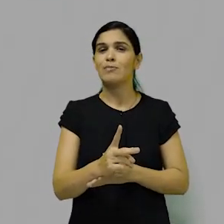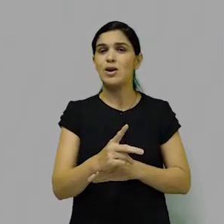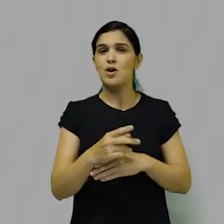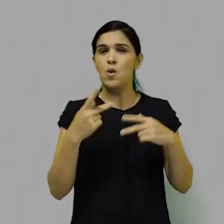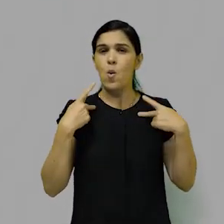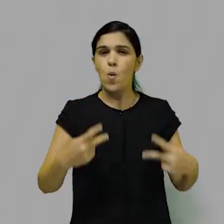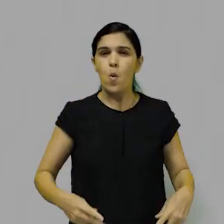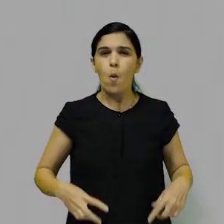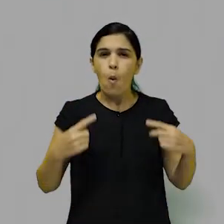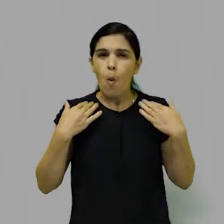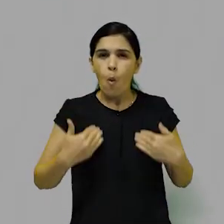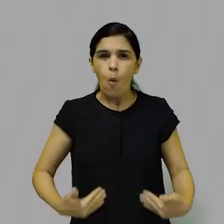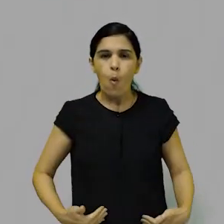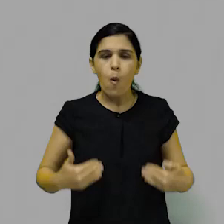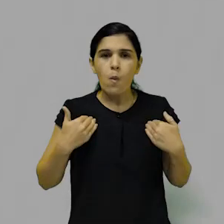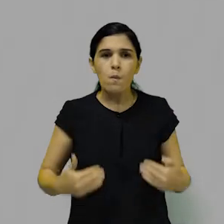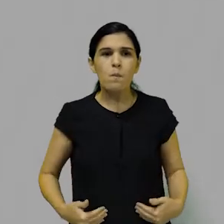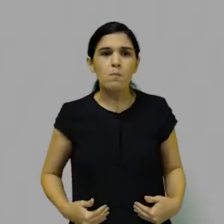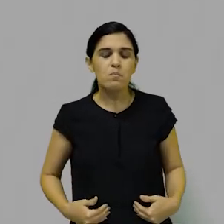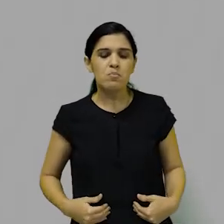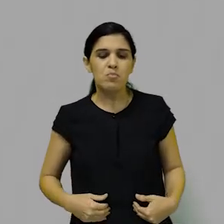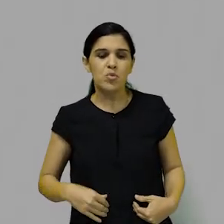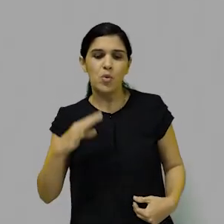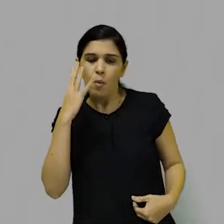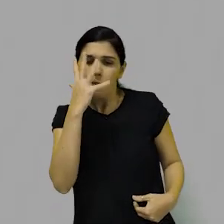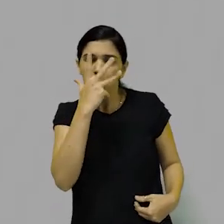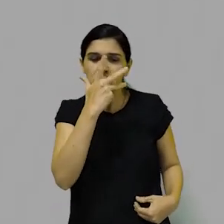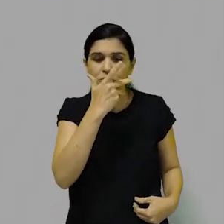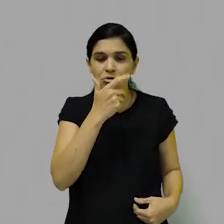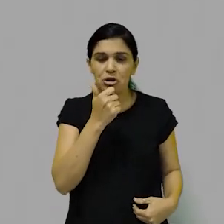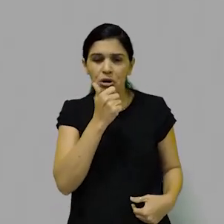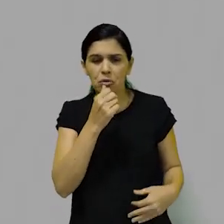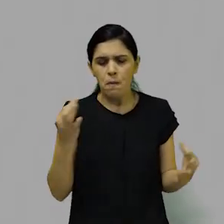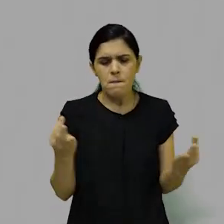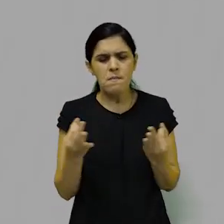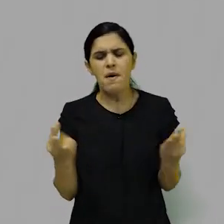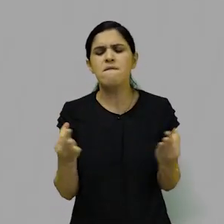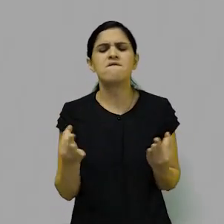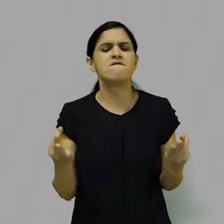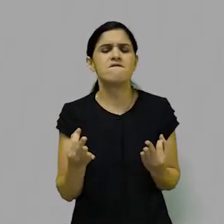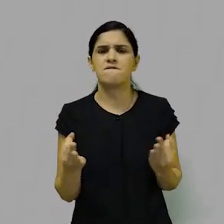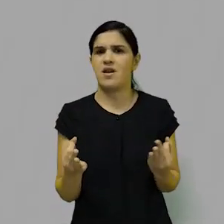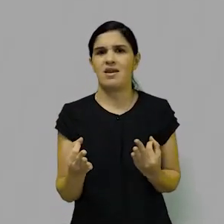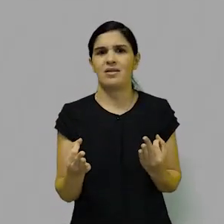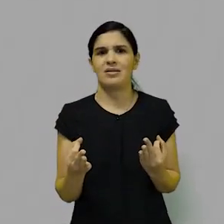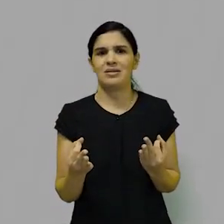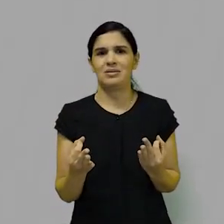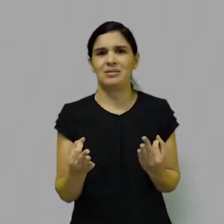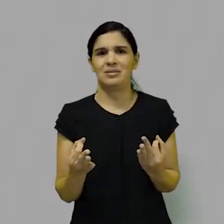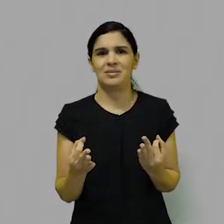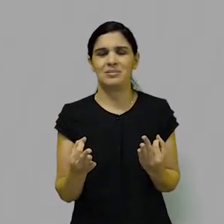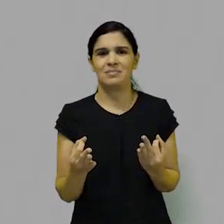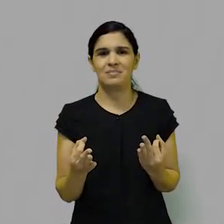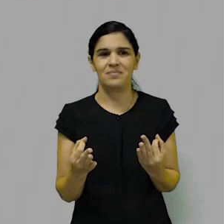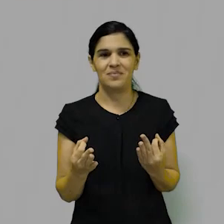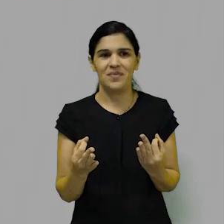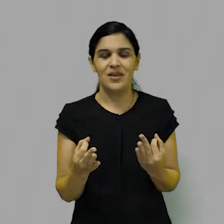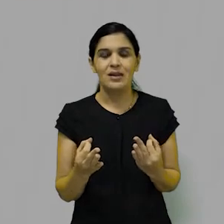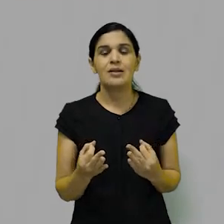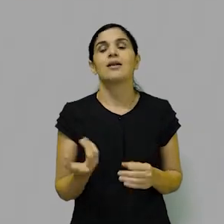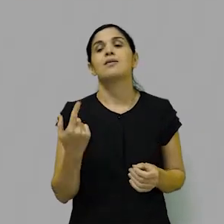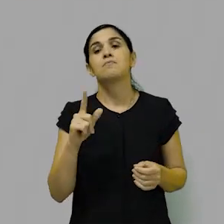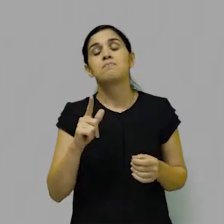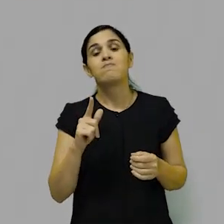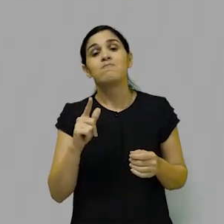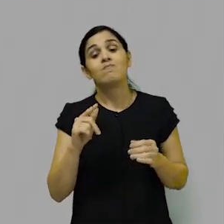Ultrapasse o limite da saúde, eu coloque a saúde em risco, a minha saúde em risco, em busca de ganhos estéticos. Tá